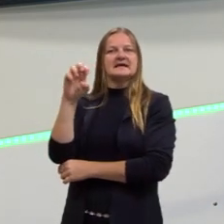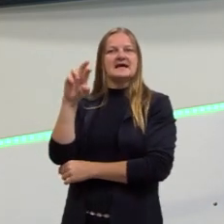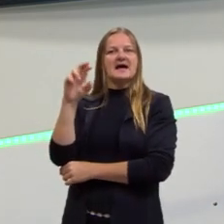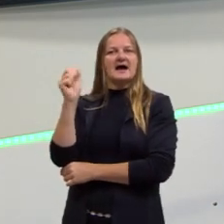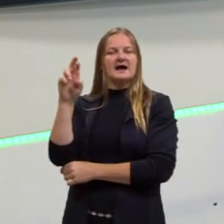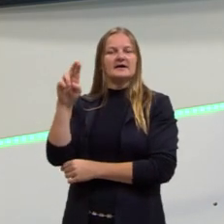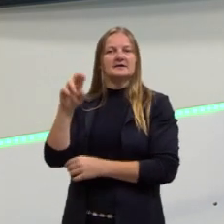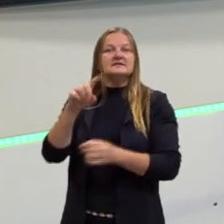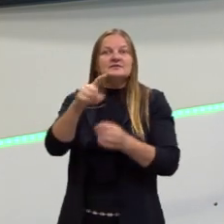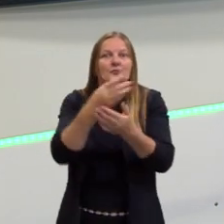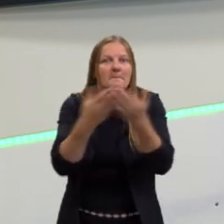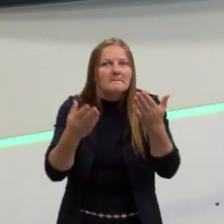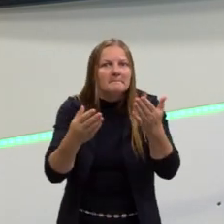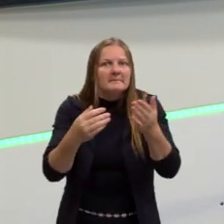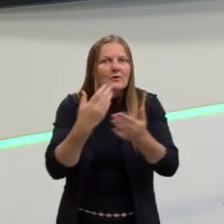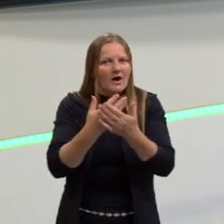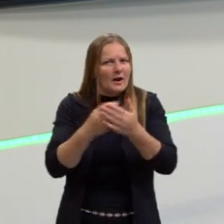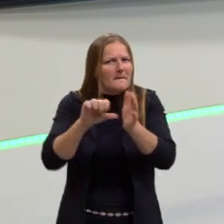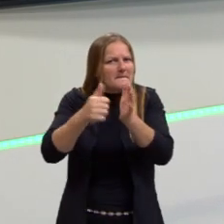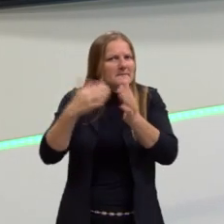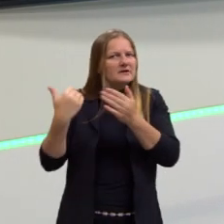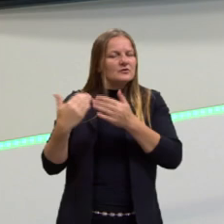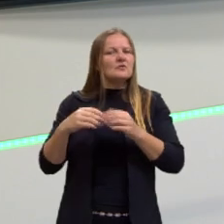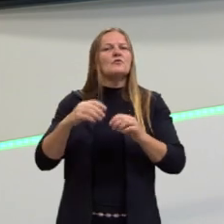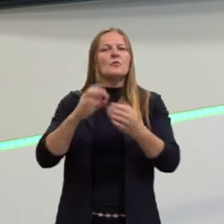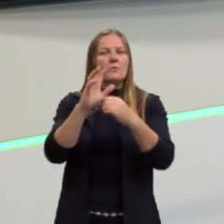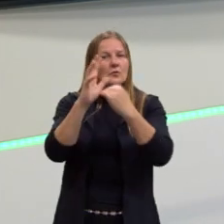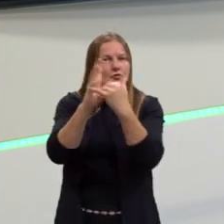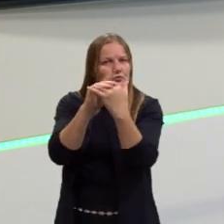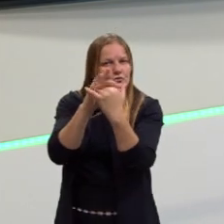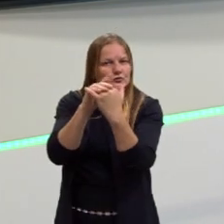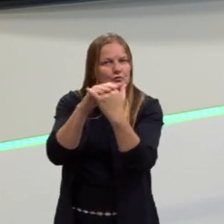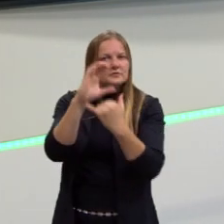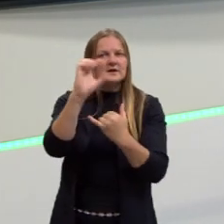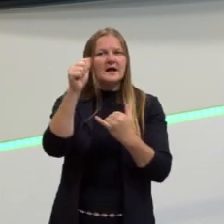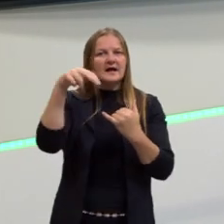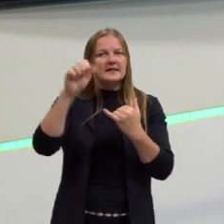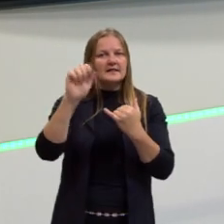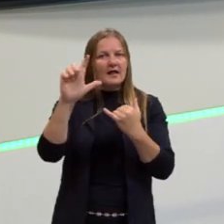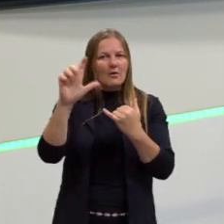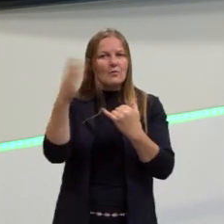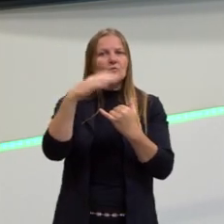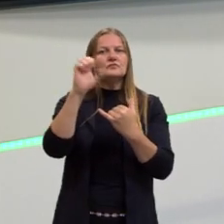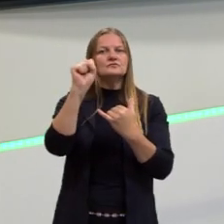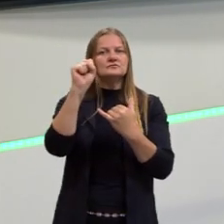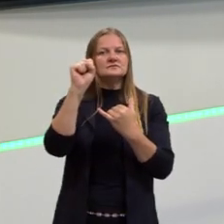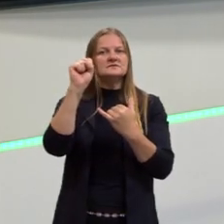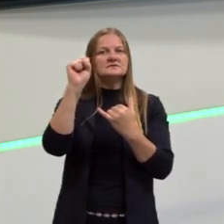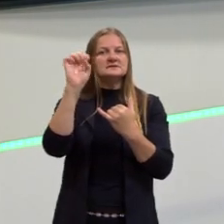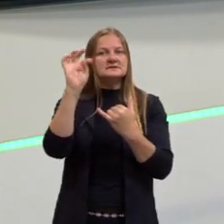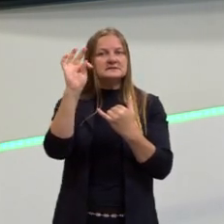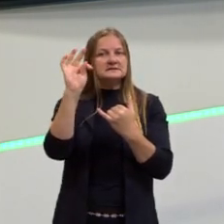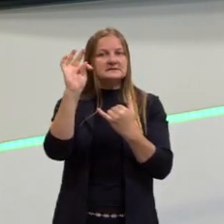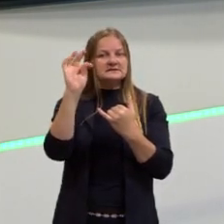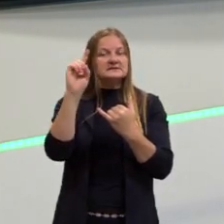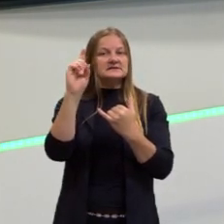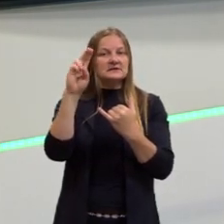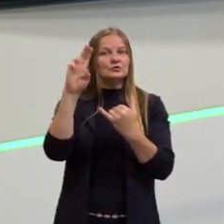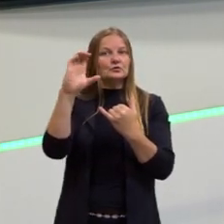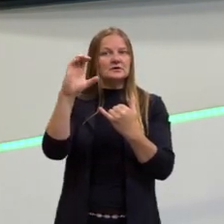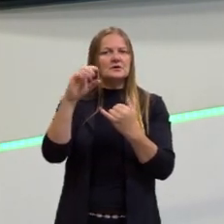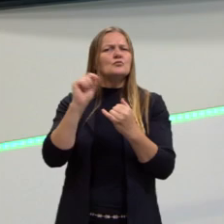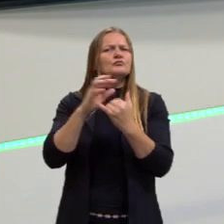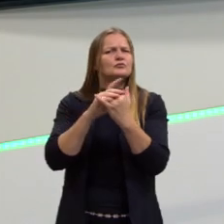de redação vai lá no canal da Seduc RS no YouTube e acompanha porque tem detalhado bonitinho